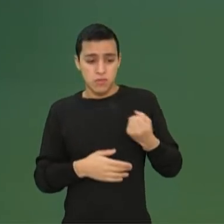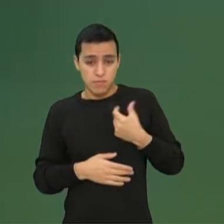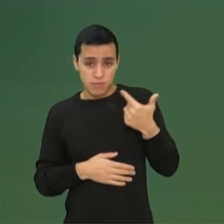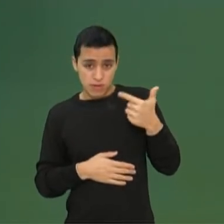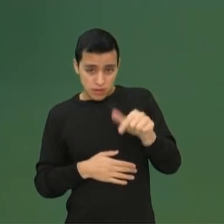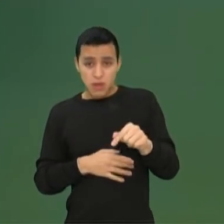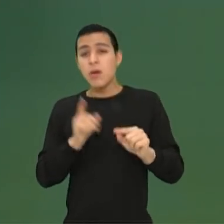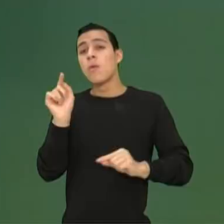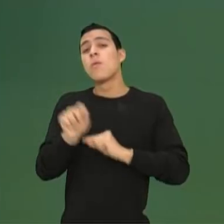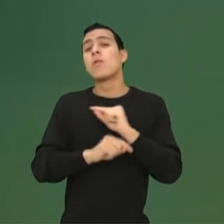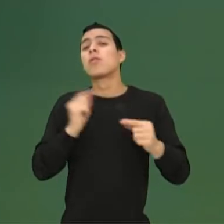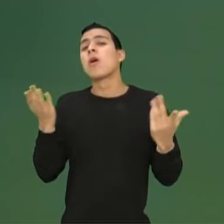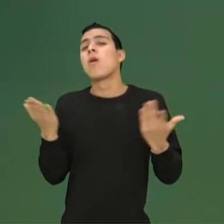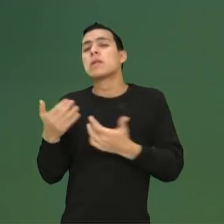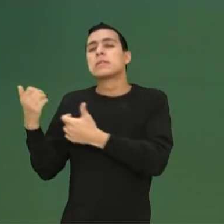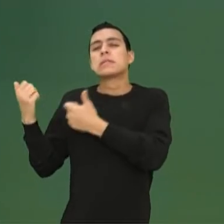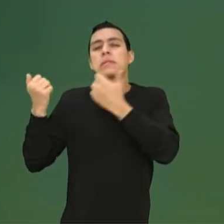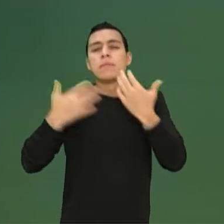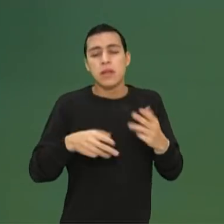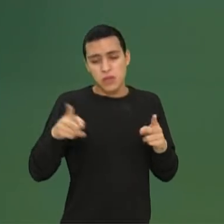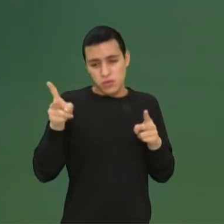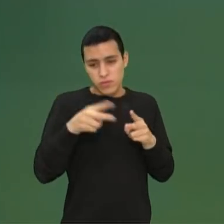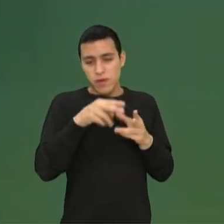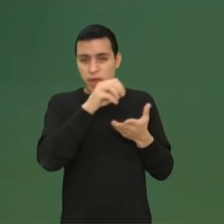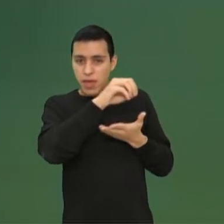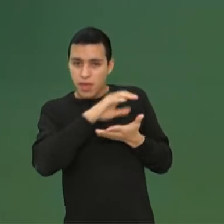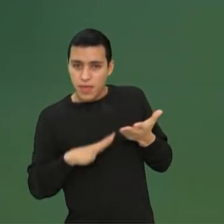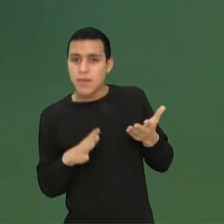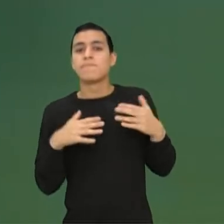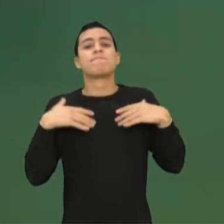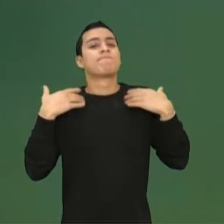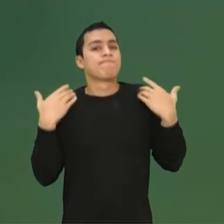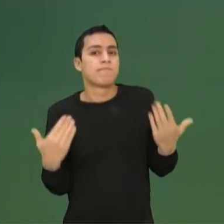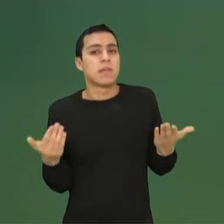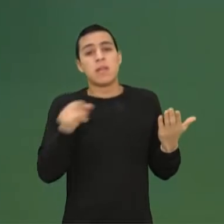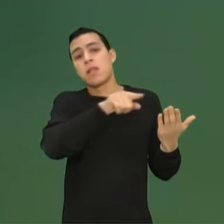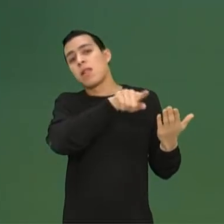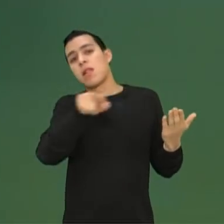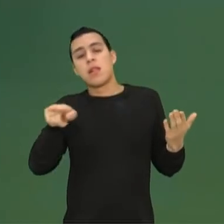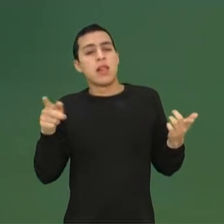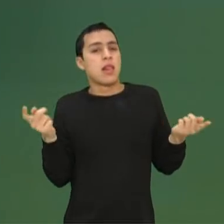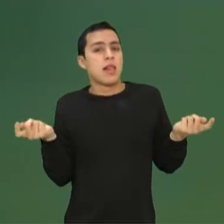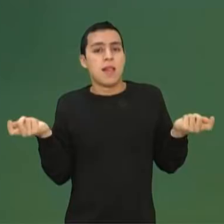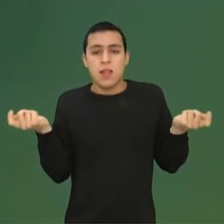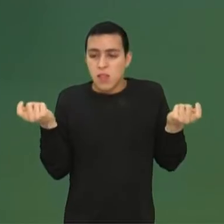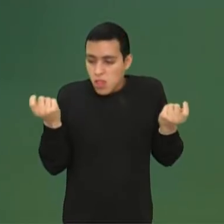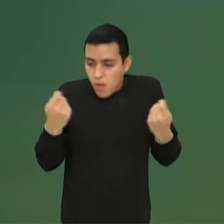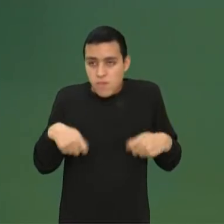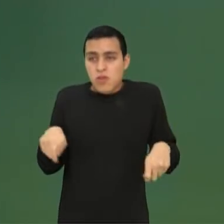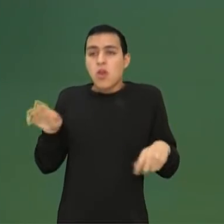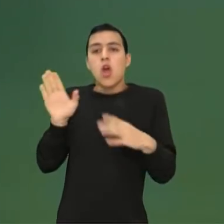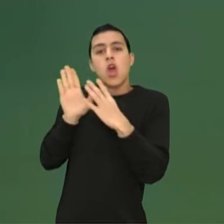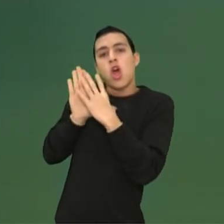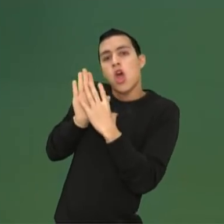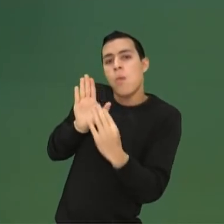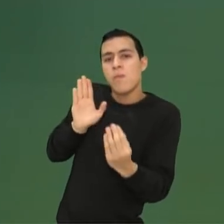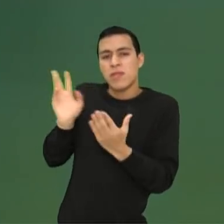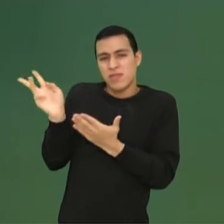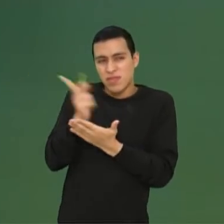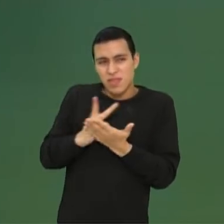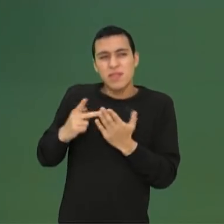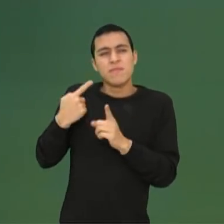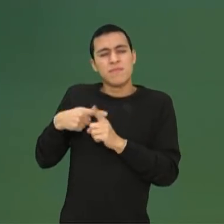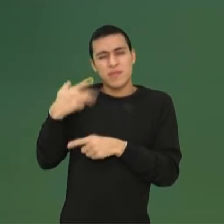27, e eu trago para vocês 2 exercícios. Então não precisa copiar o desenho, porque eu sei